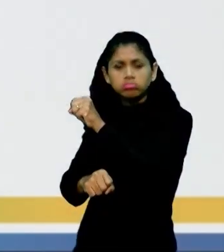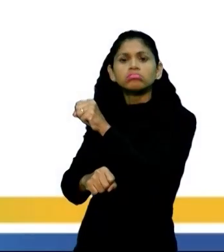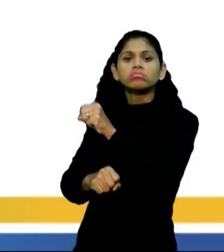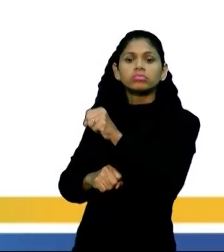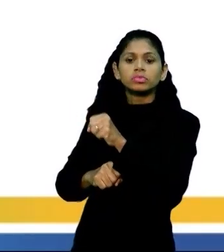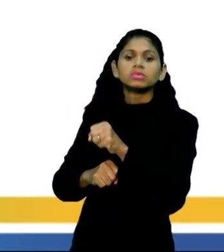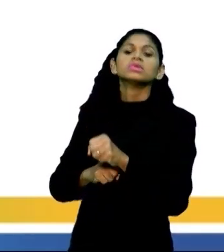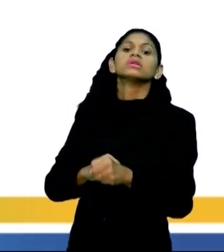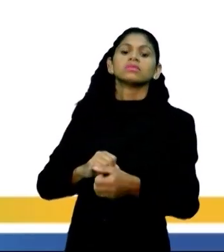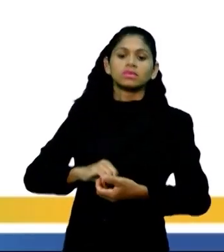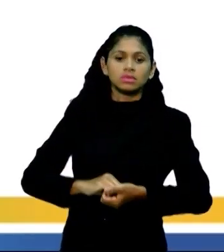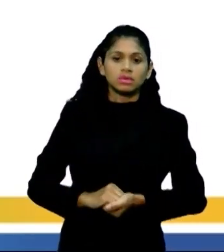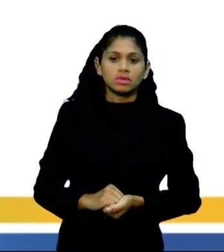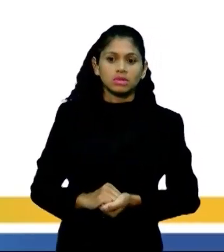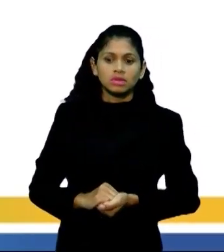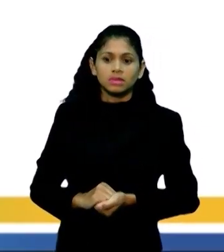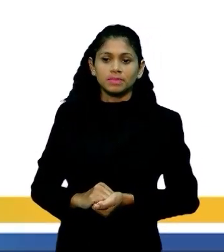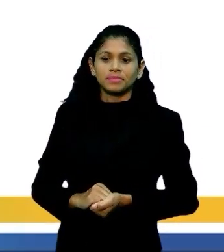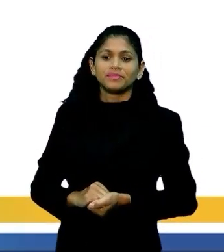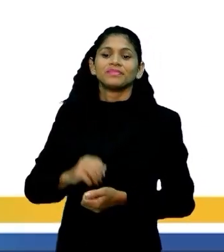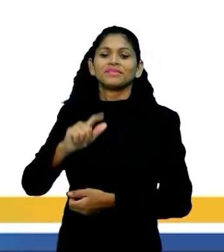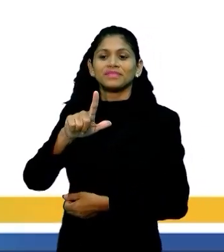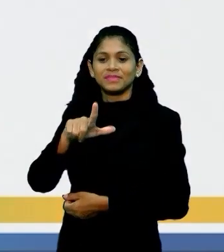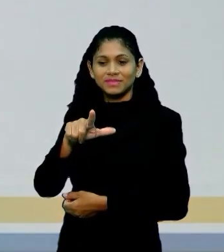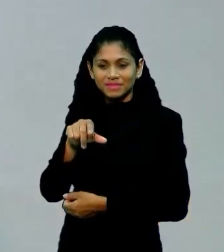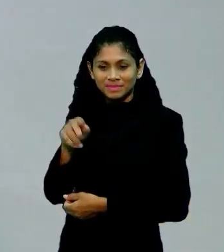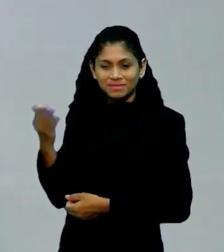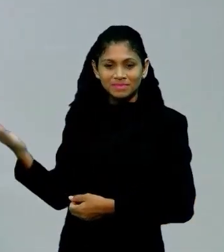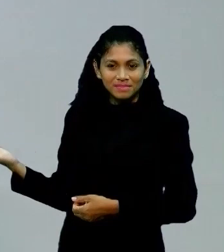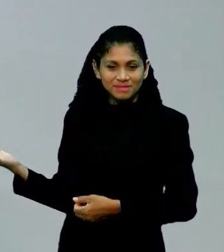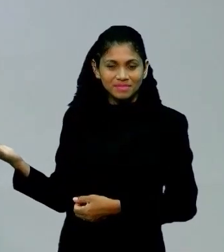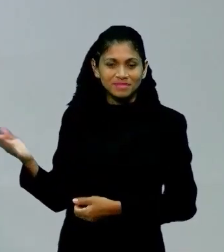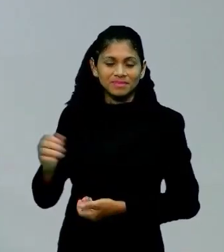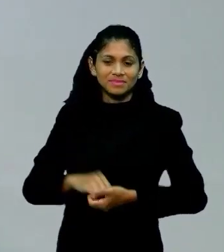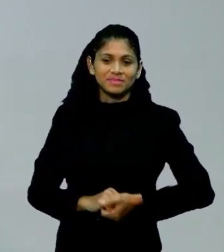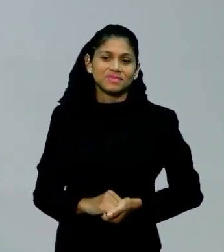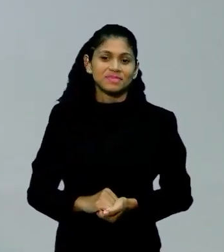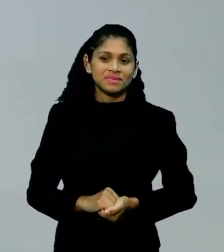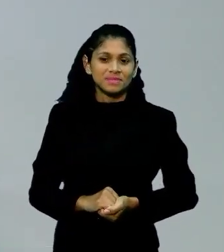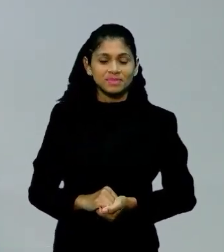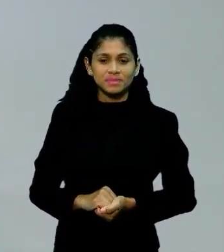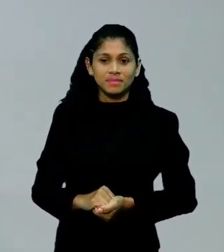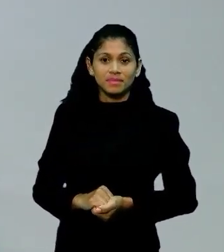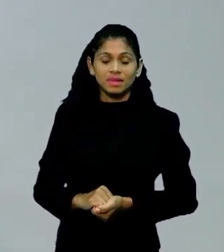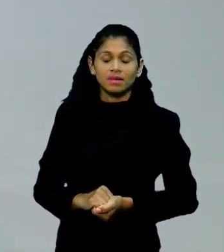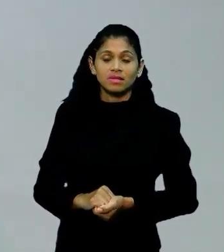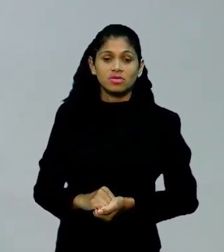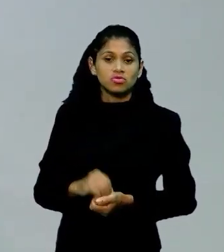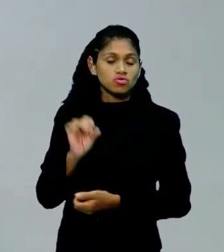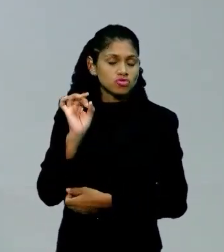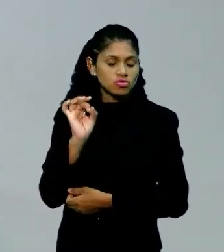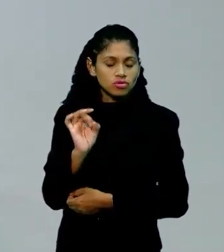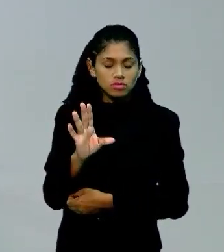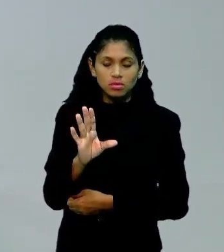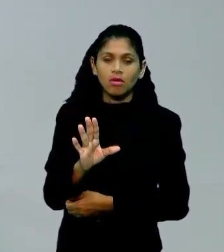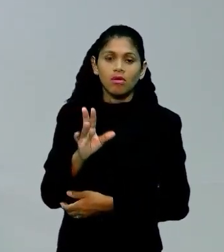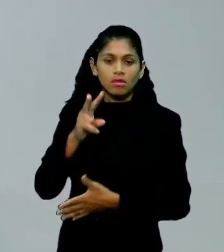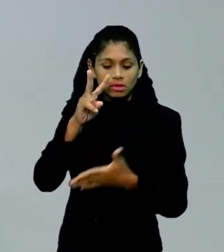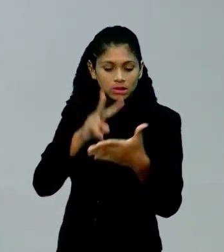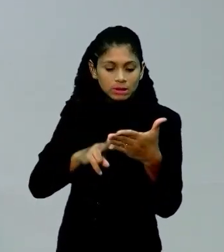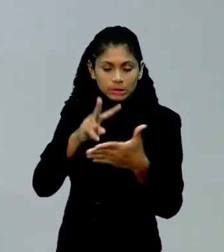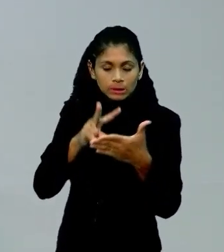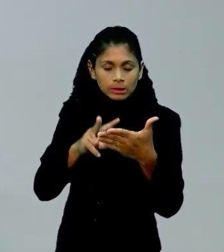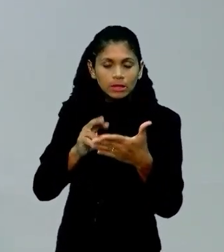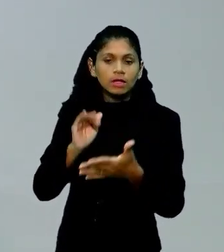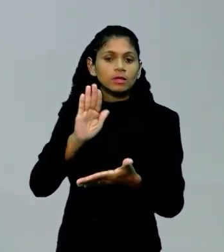Então olha lá qual é a resposta é luta meu amor então vejo que é só uma questão de ler e interpretar Eu preciso